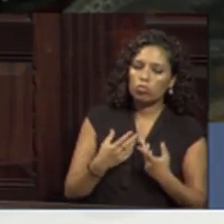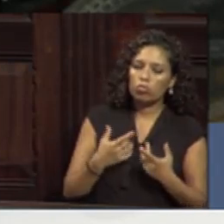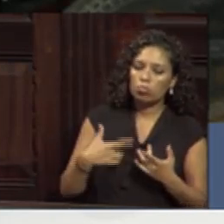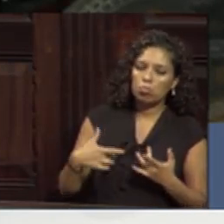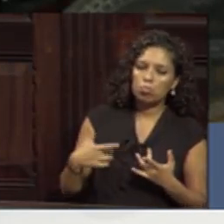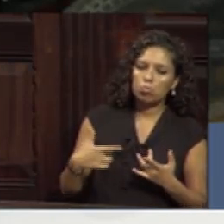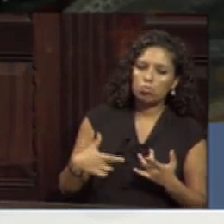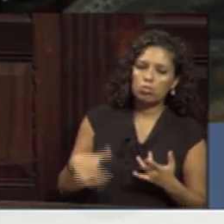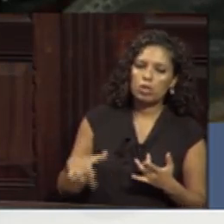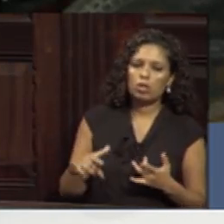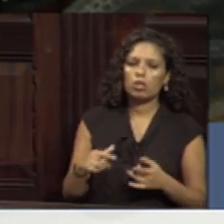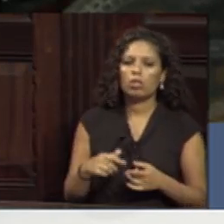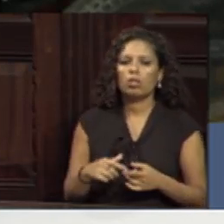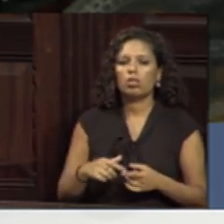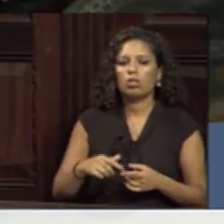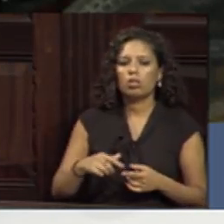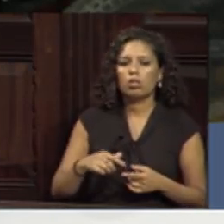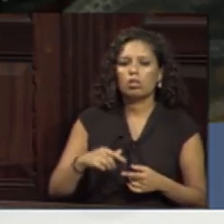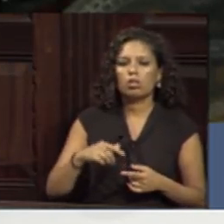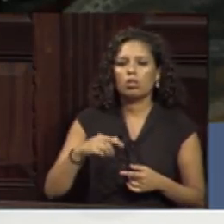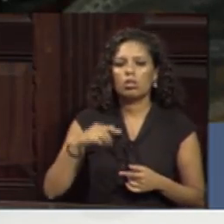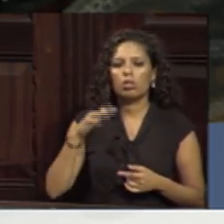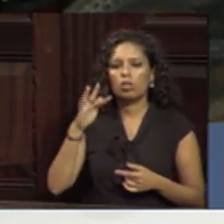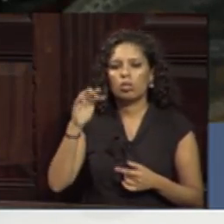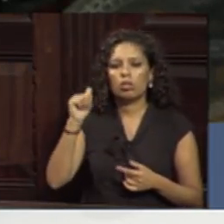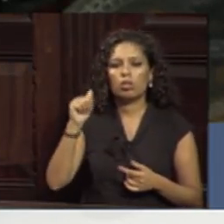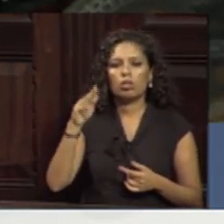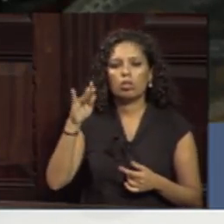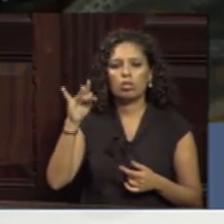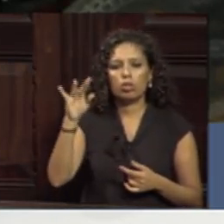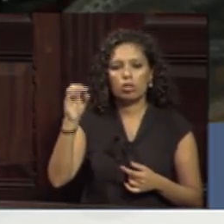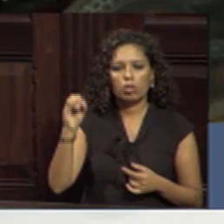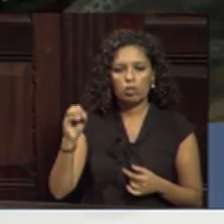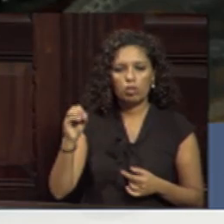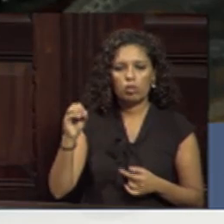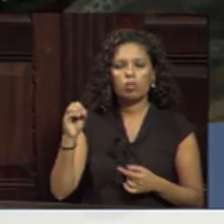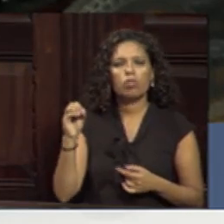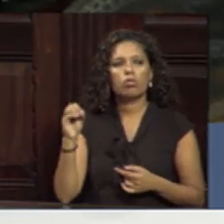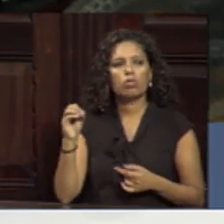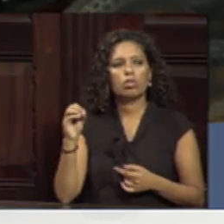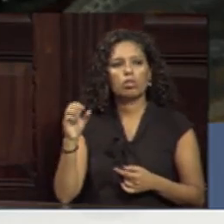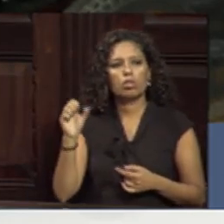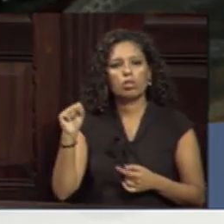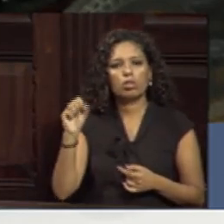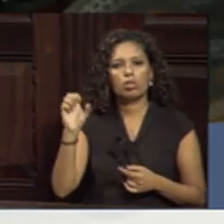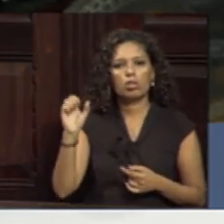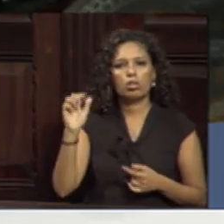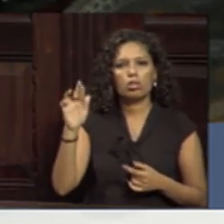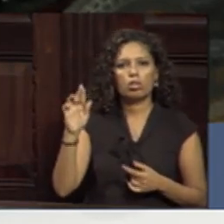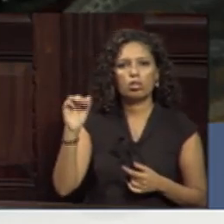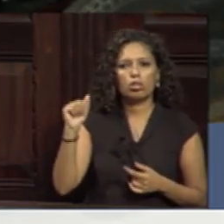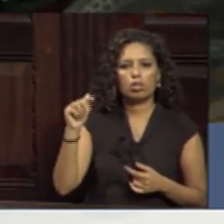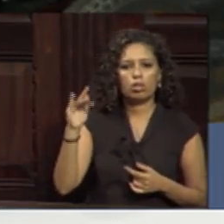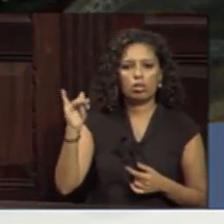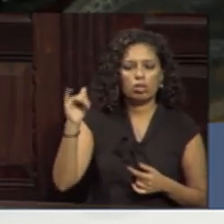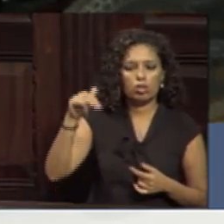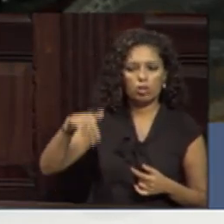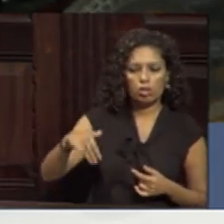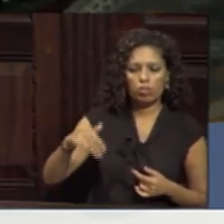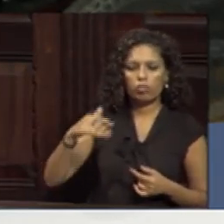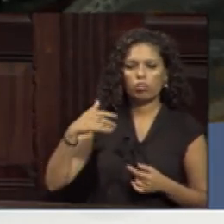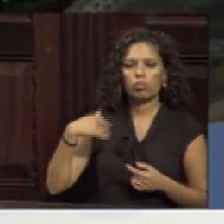do Flávio Serafini, que não se encontra presente, está ao lado agora, lá próximo à